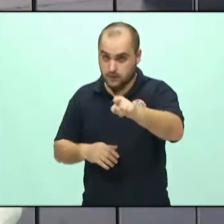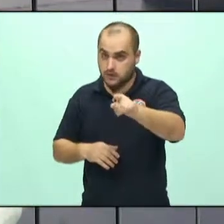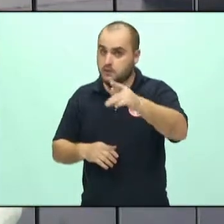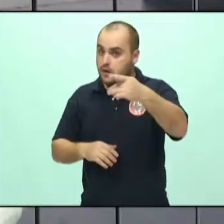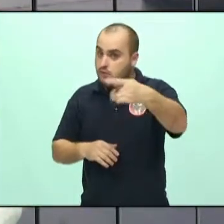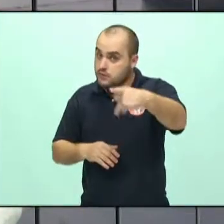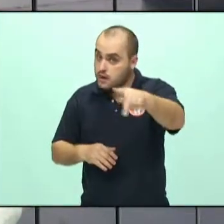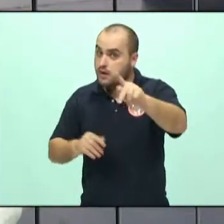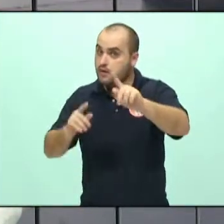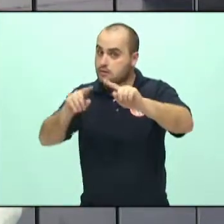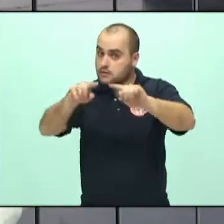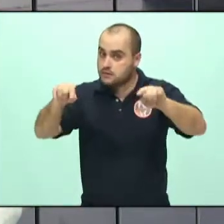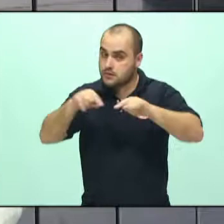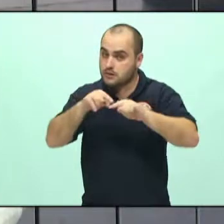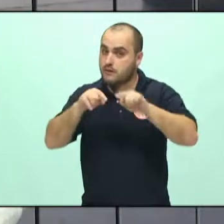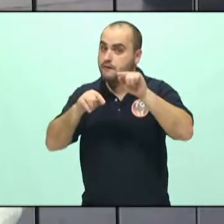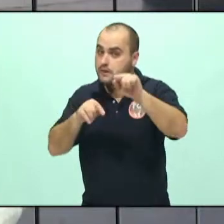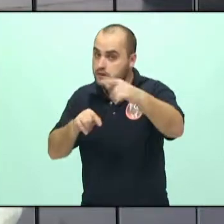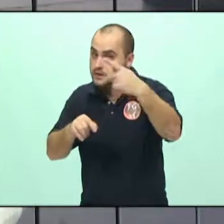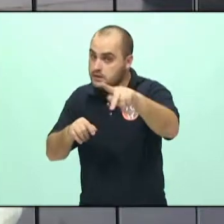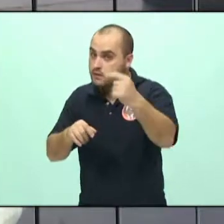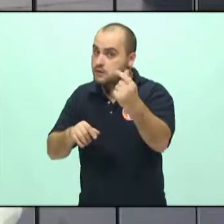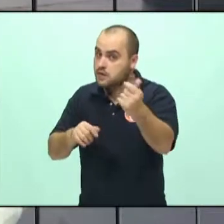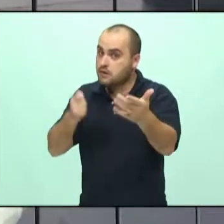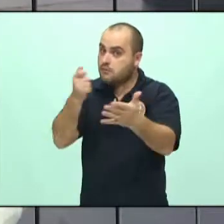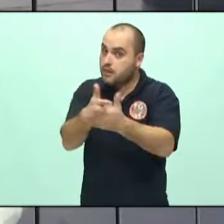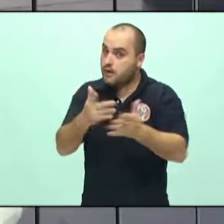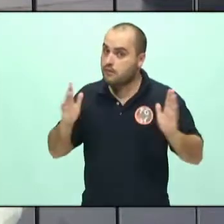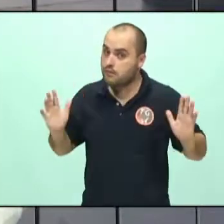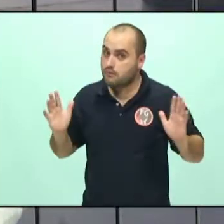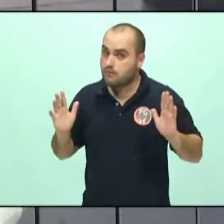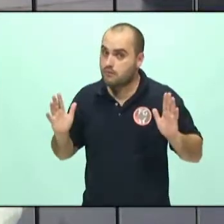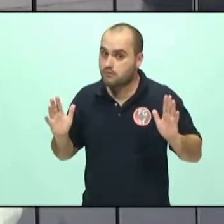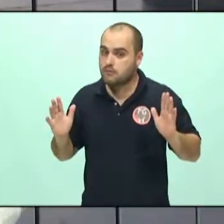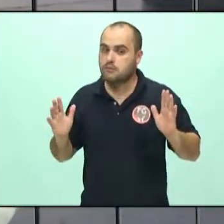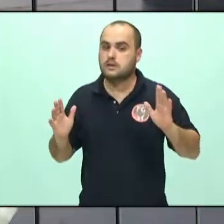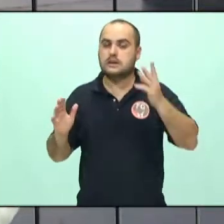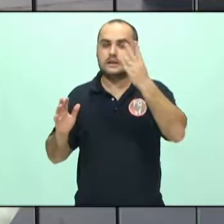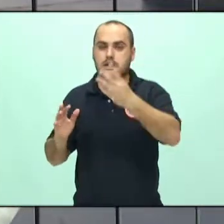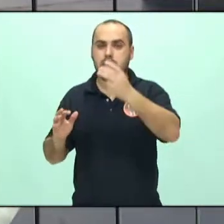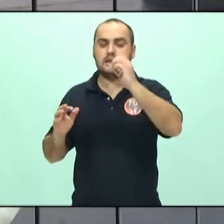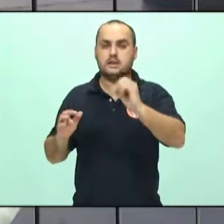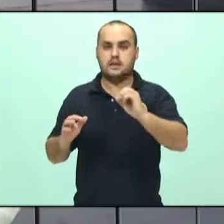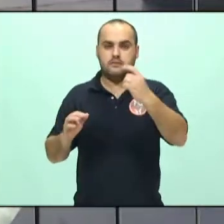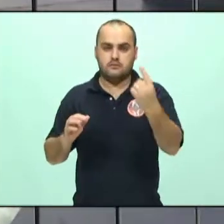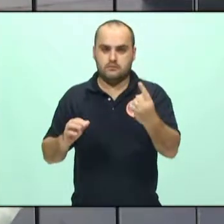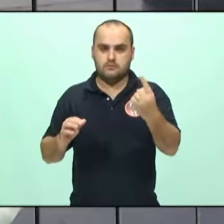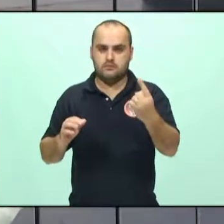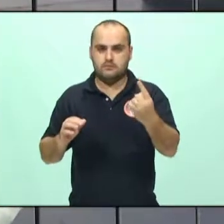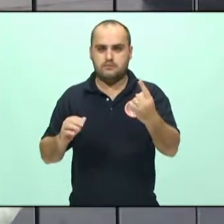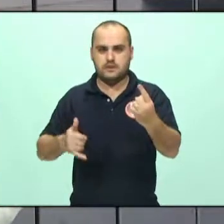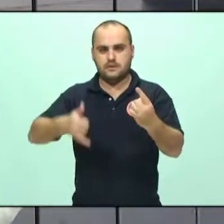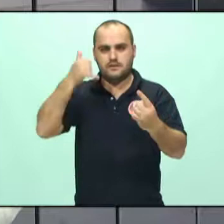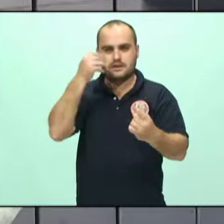seu gabinete, pago inclusive com o seu dinheiro, é o gabinete 301, telefone